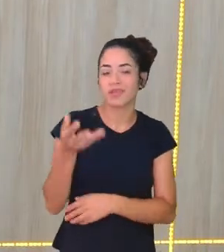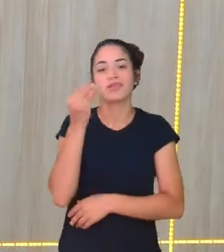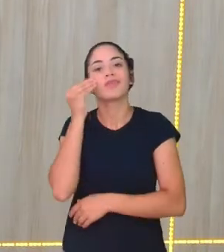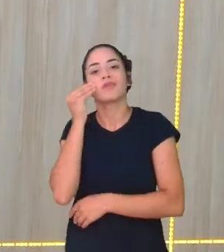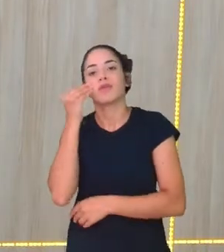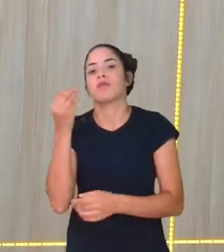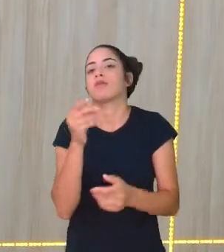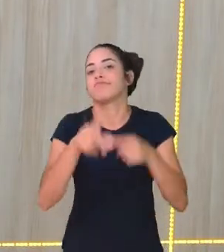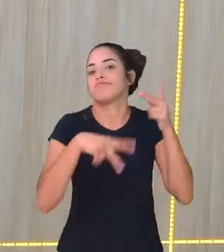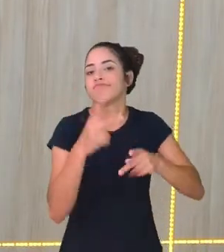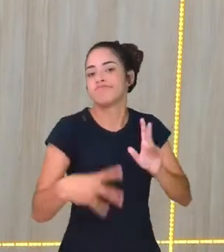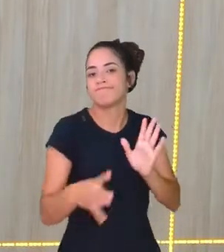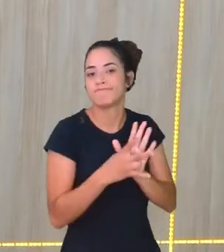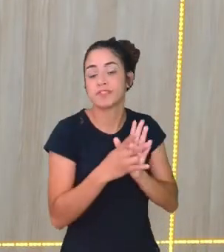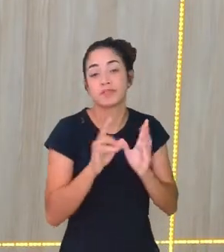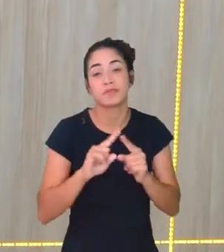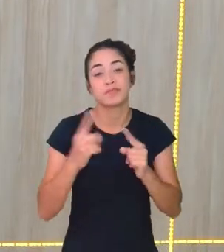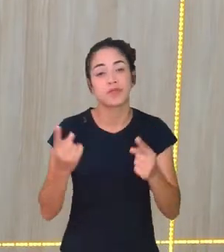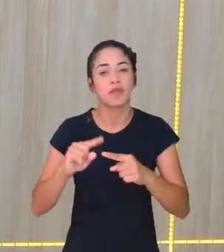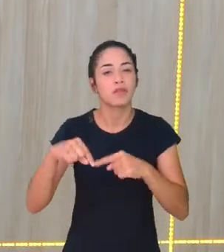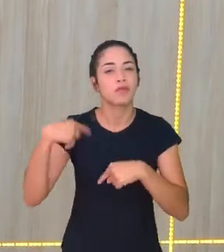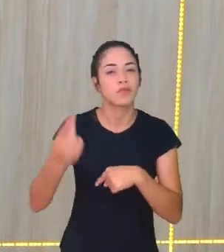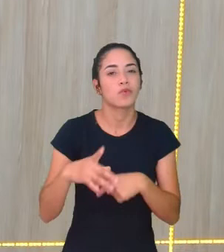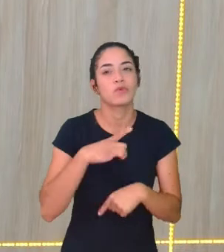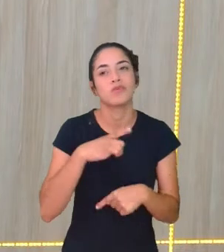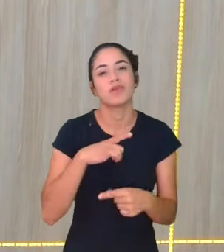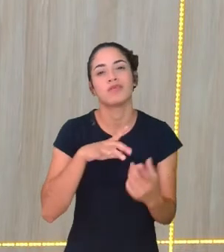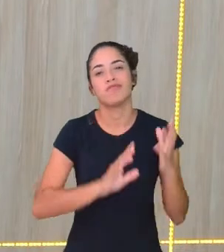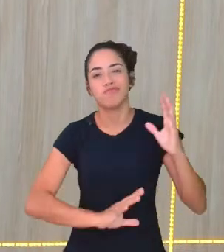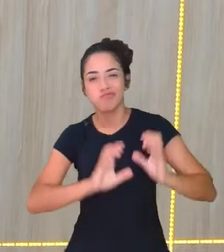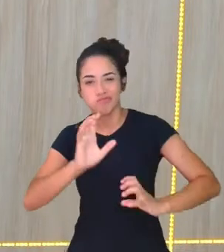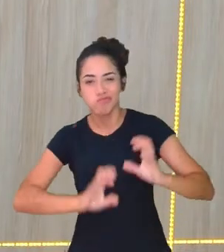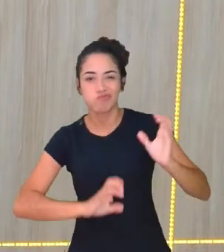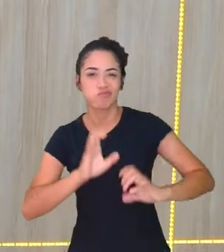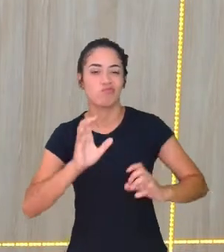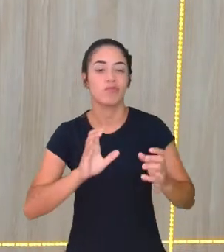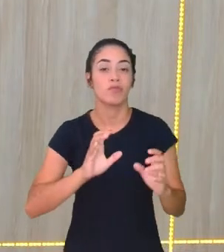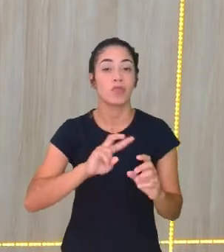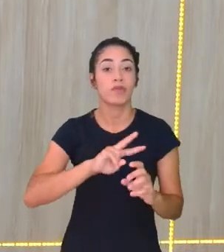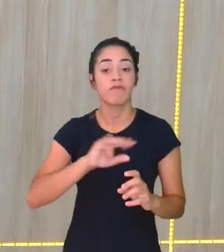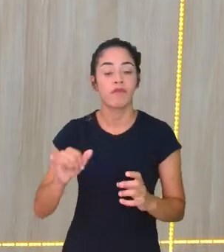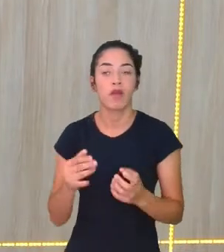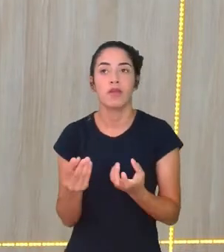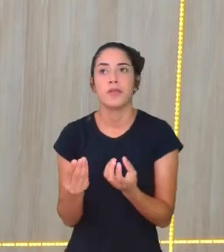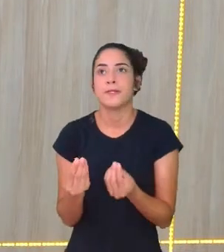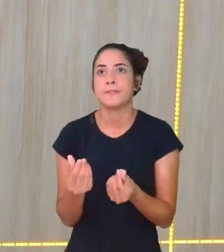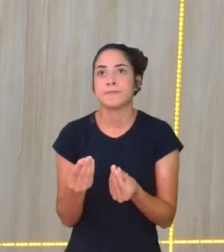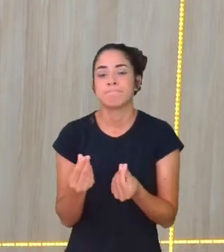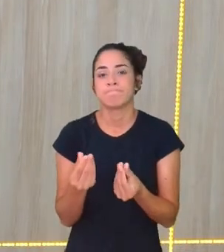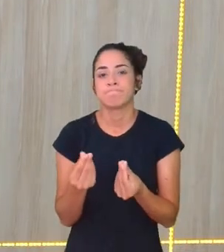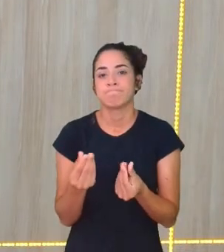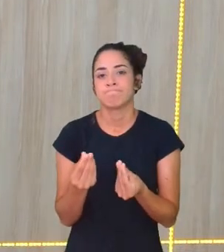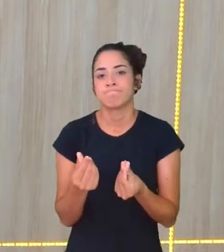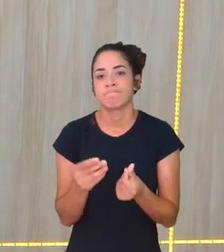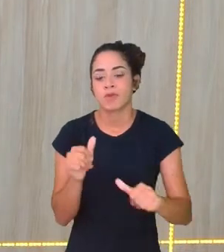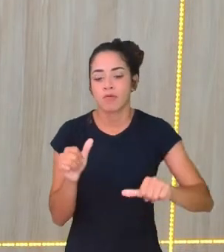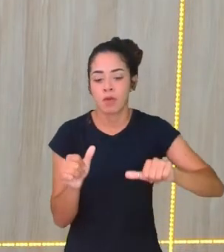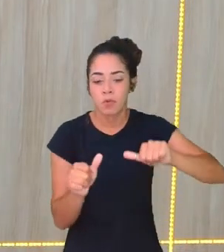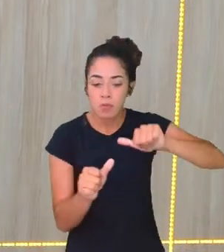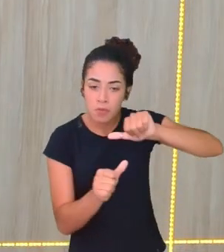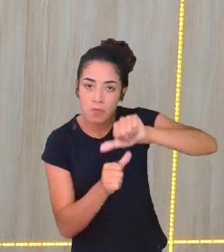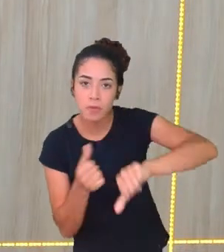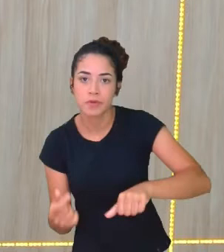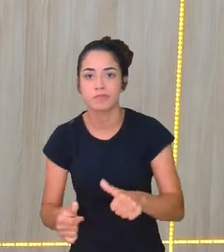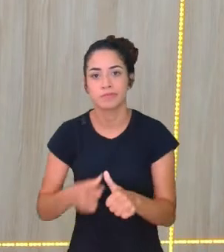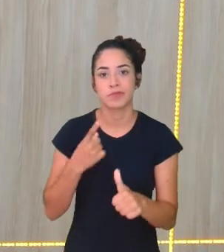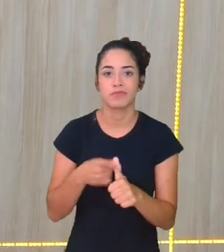os povos indígenas mas aí vai haver uma série de conflitos e eles terminam trazendo para cá os primeiros